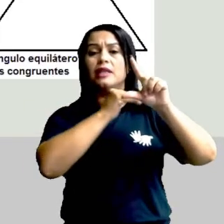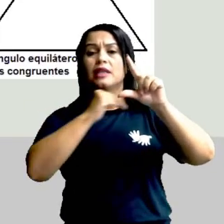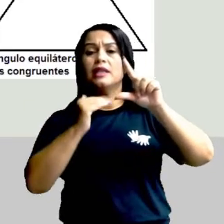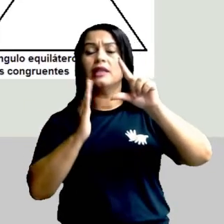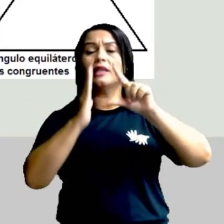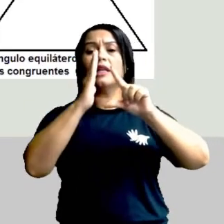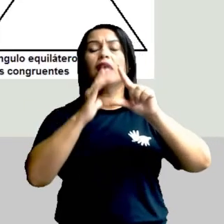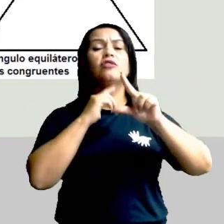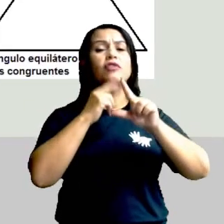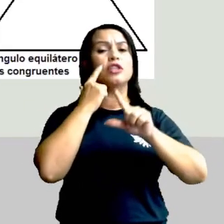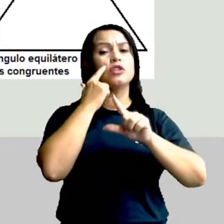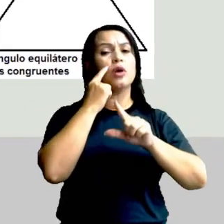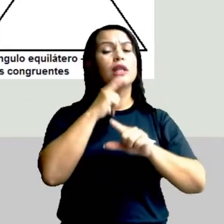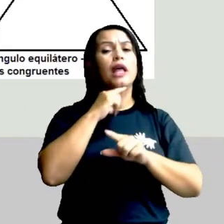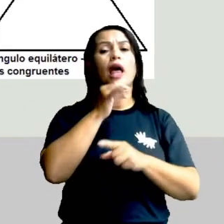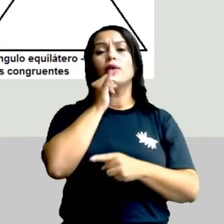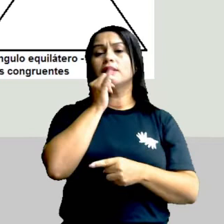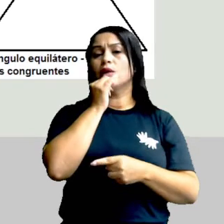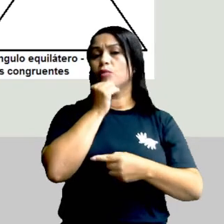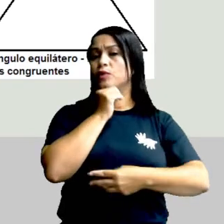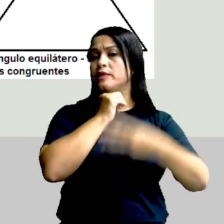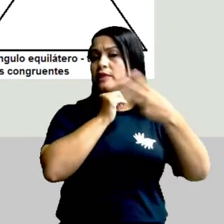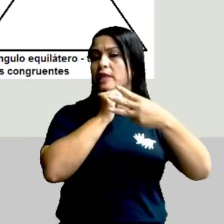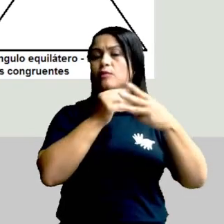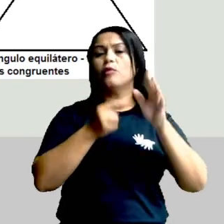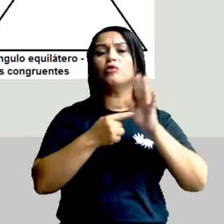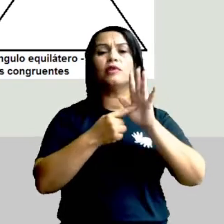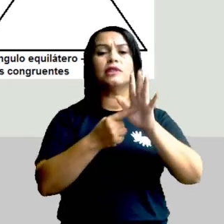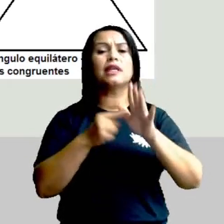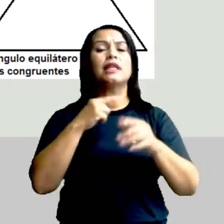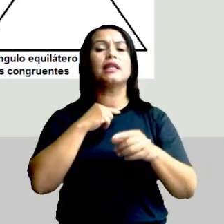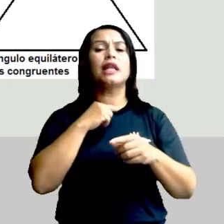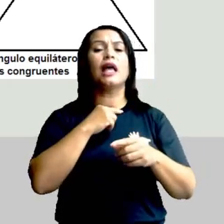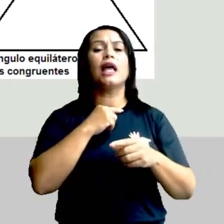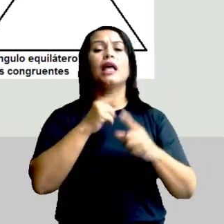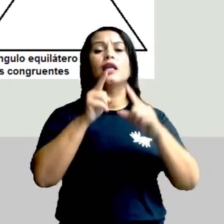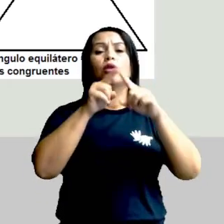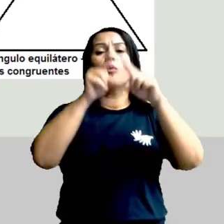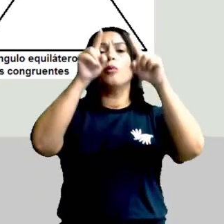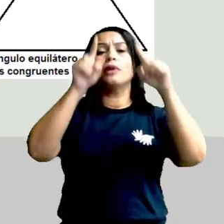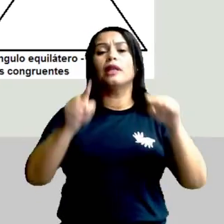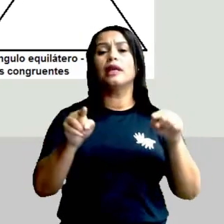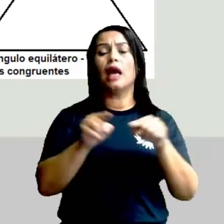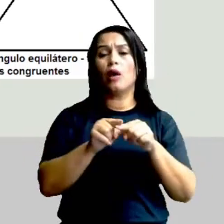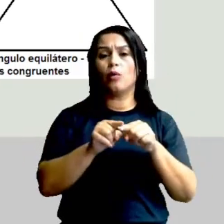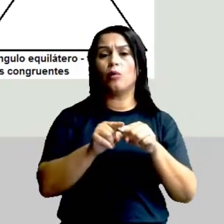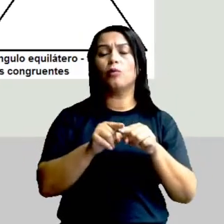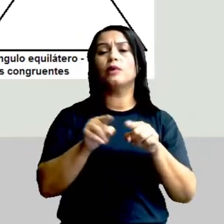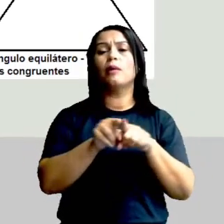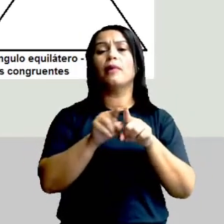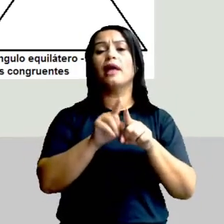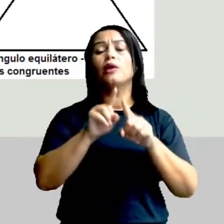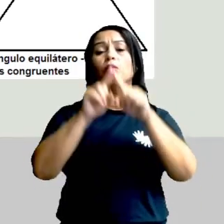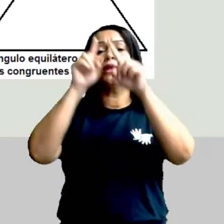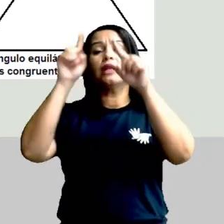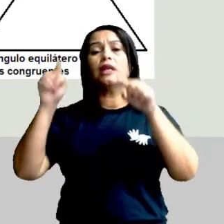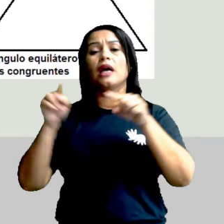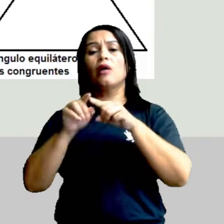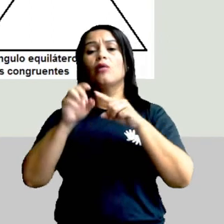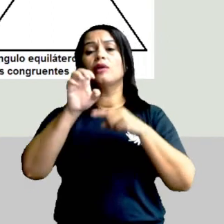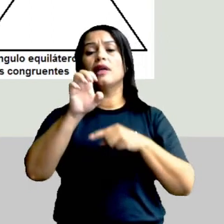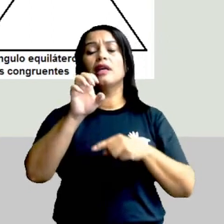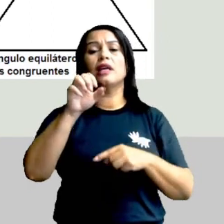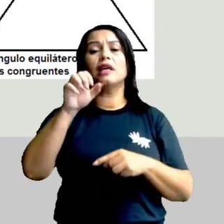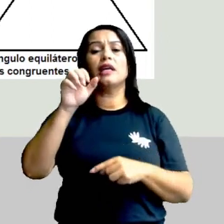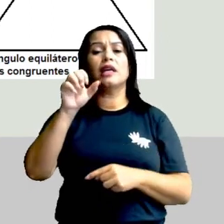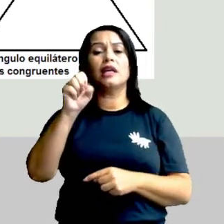então que eu tenho os três exemplos de triângulo para vocês onde o primeiro eu tenho um triângulo escaleno e um triângulo escaleno é o que tem uns